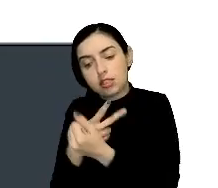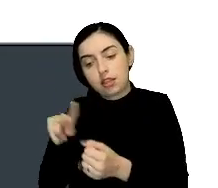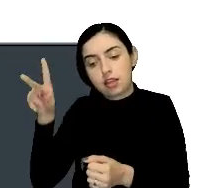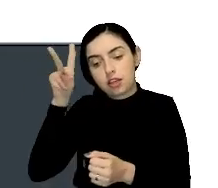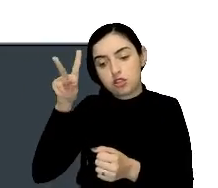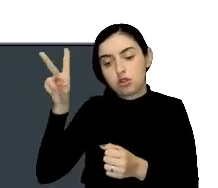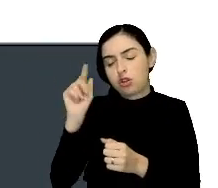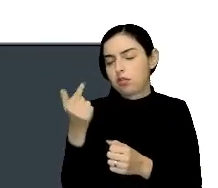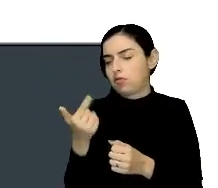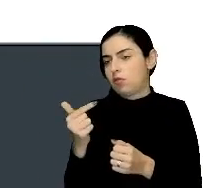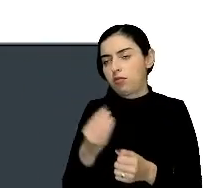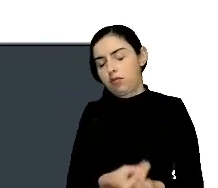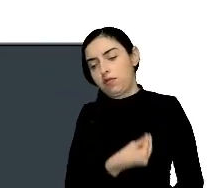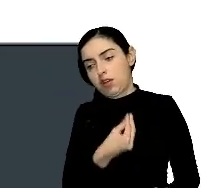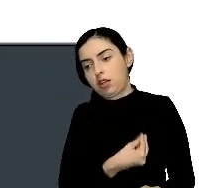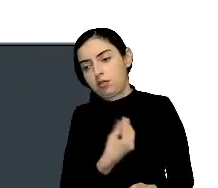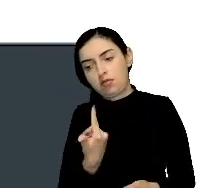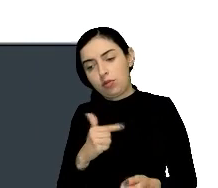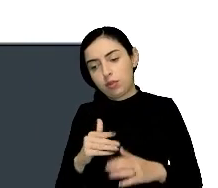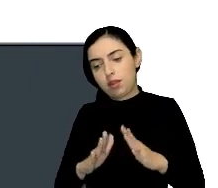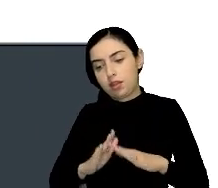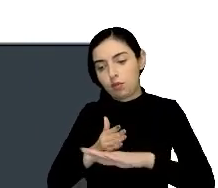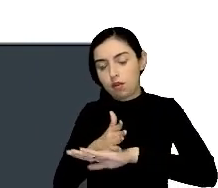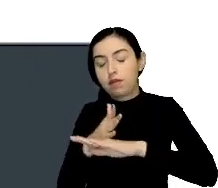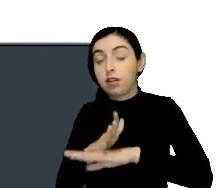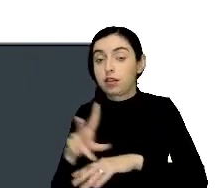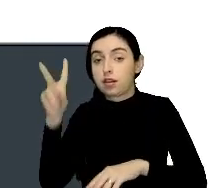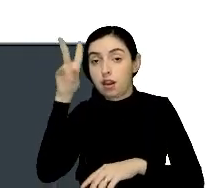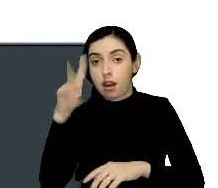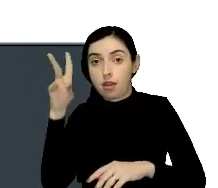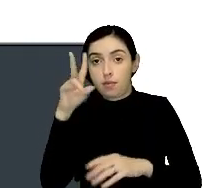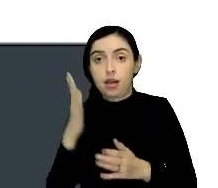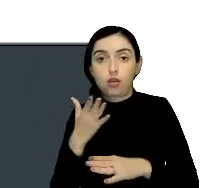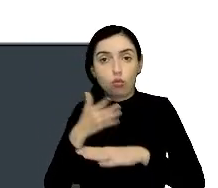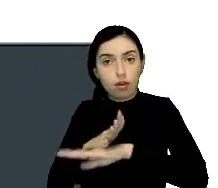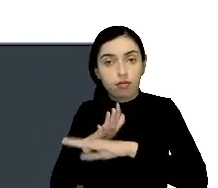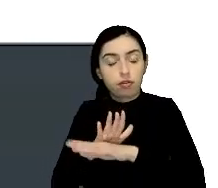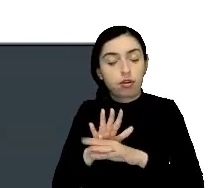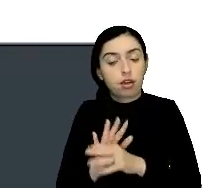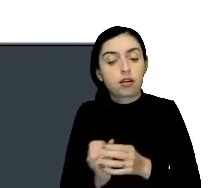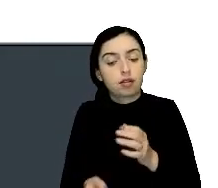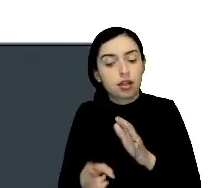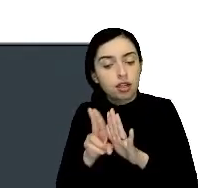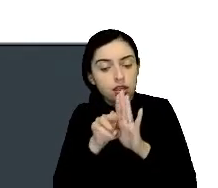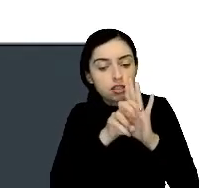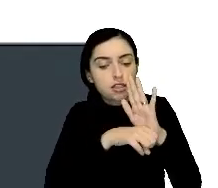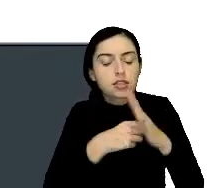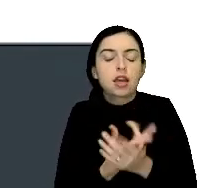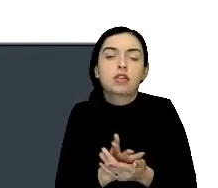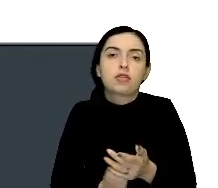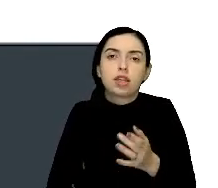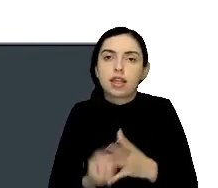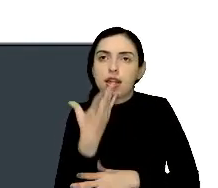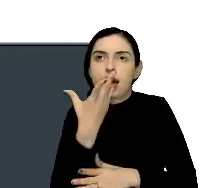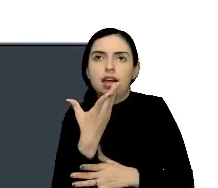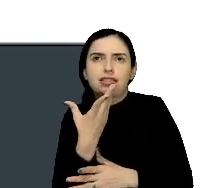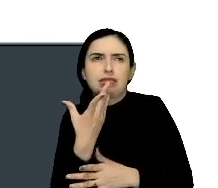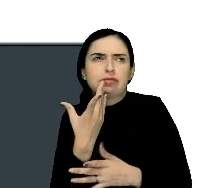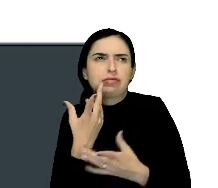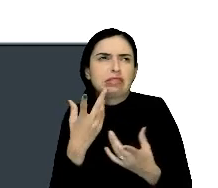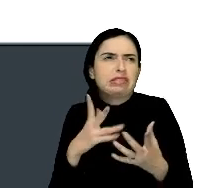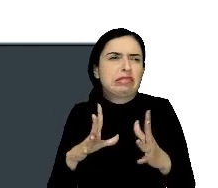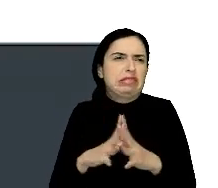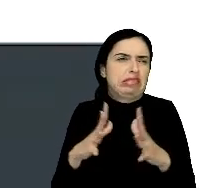no seu contexto essa fronteira. Vale lembrar que uma fronteira artificial foi criada e gerou um grande genocídio,